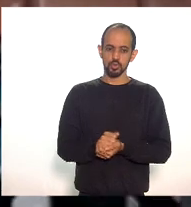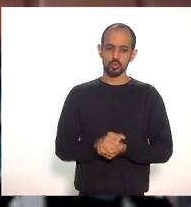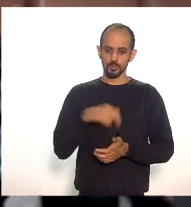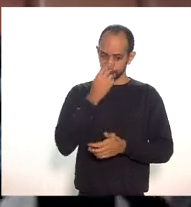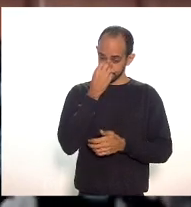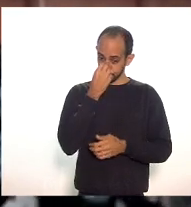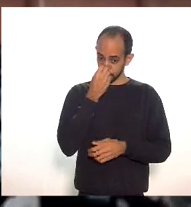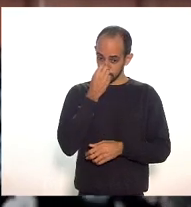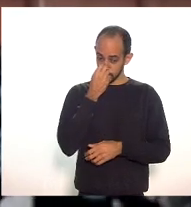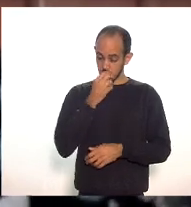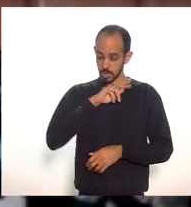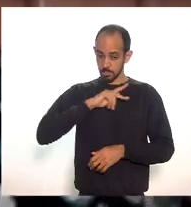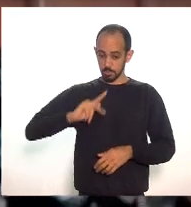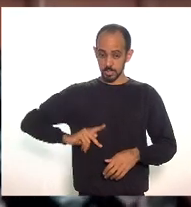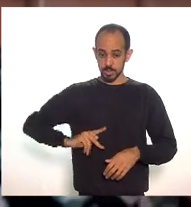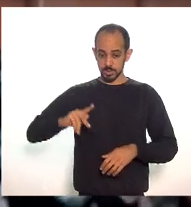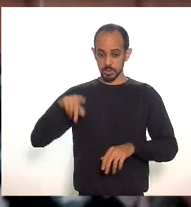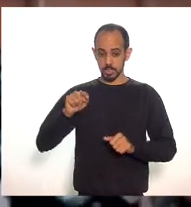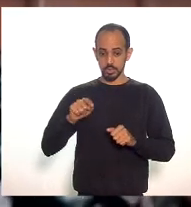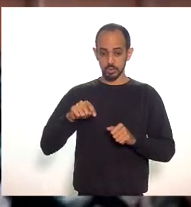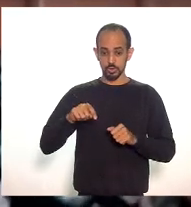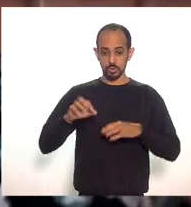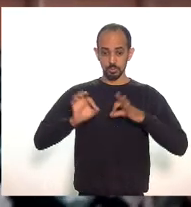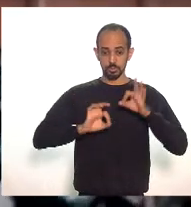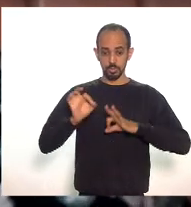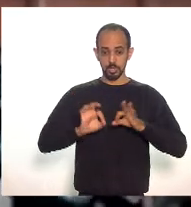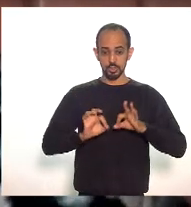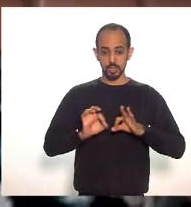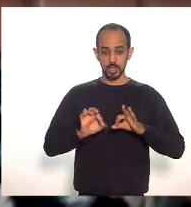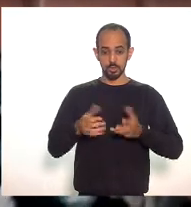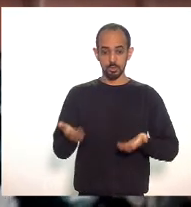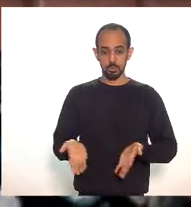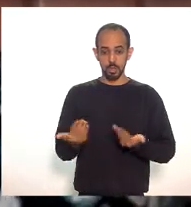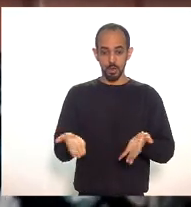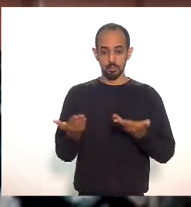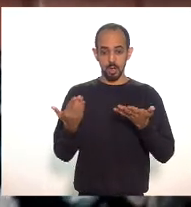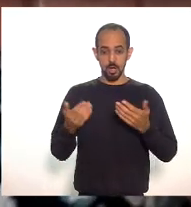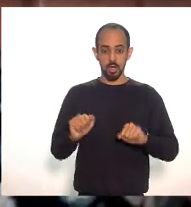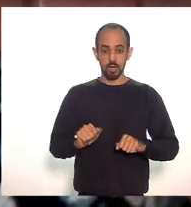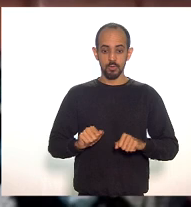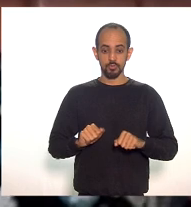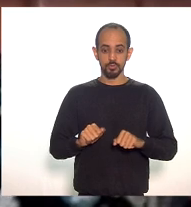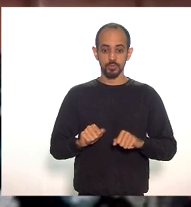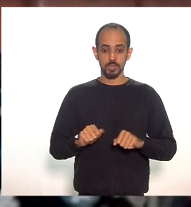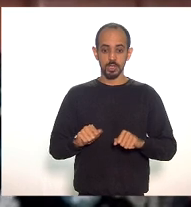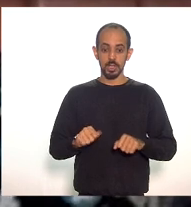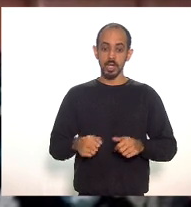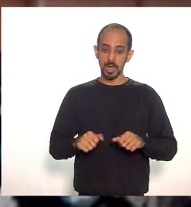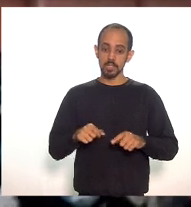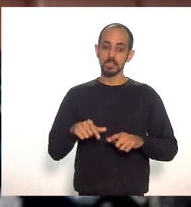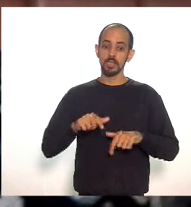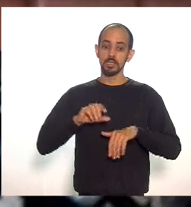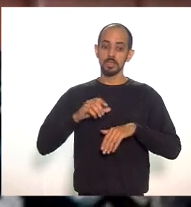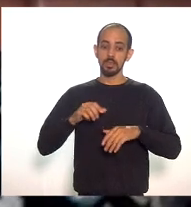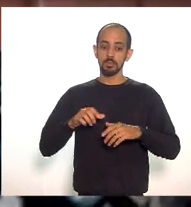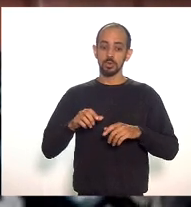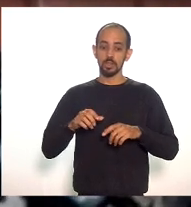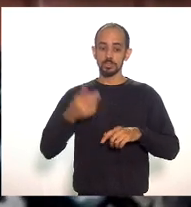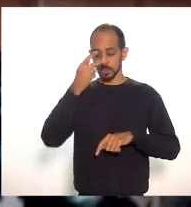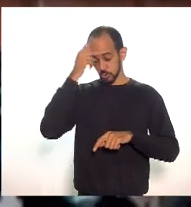presente projeto é meritório visto que promove a qualificação dos agentes e das agentes comunitários de saúde